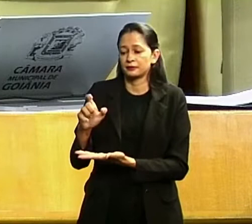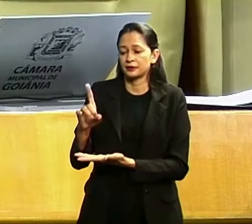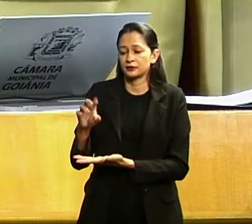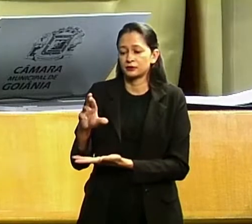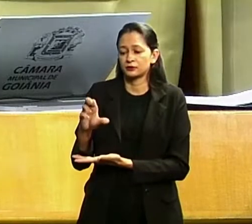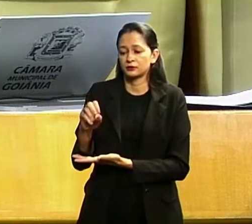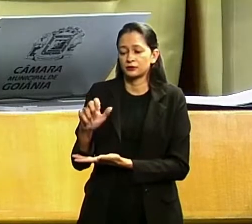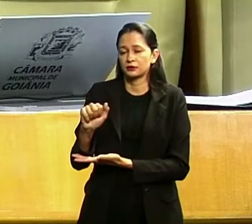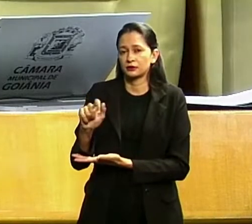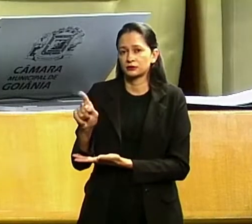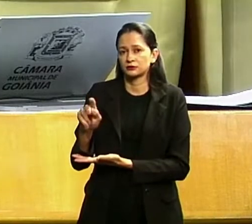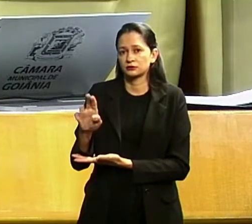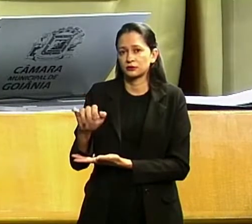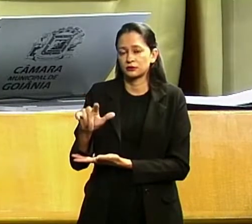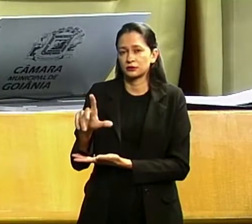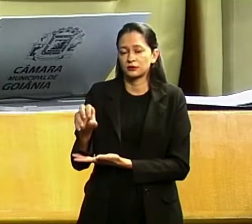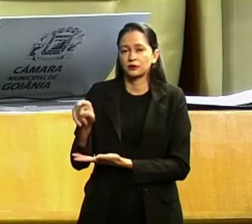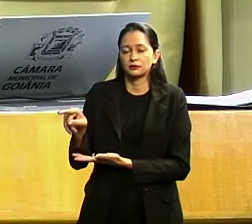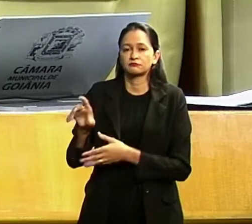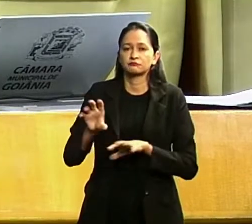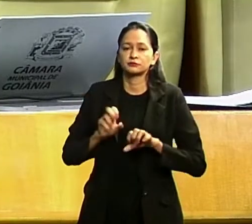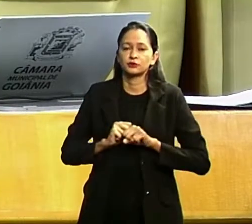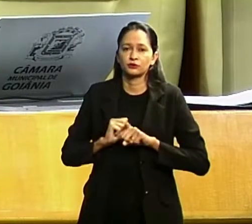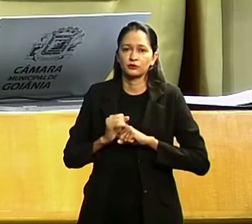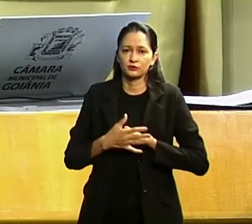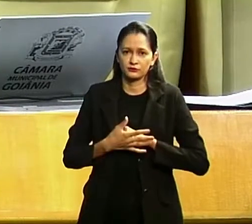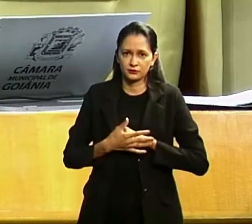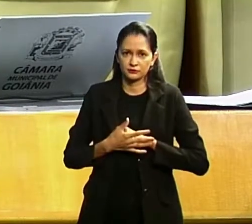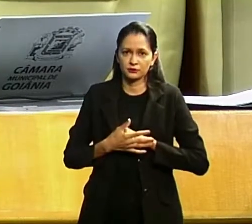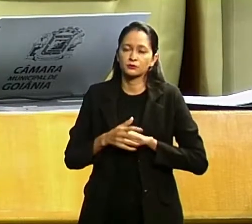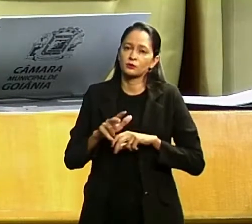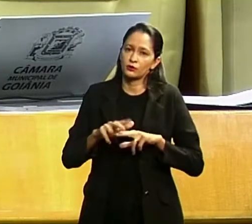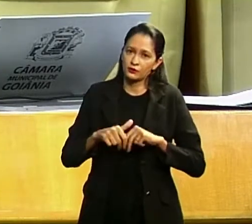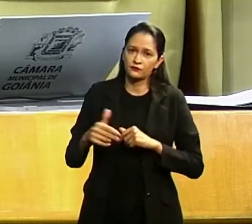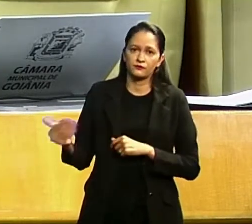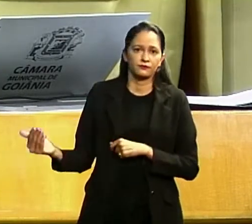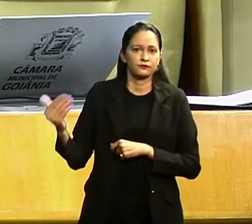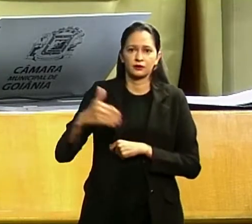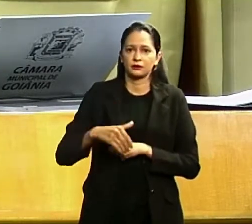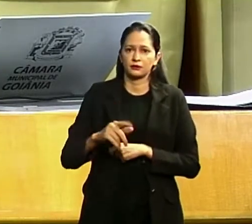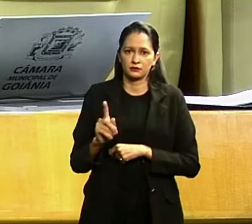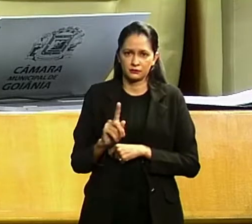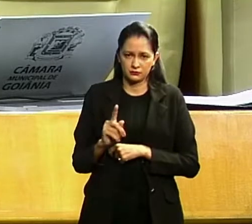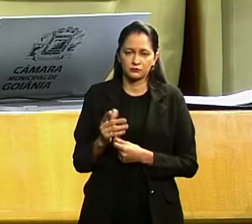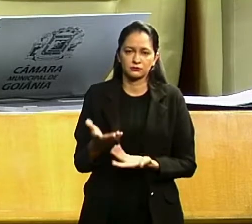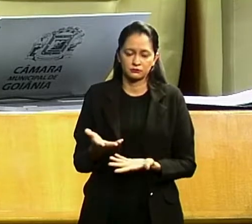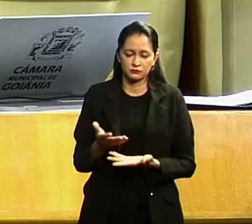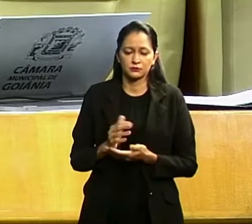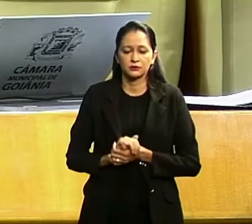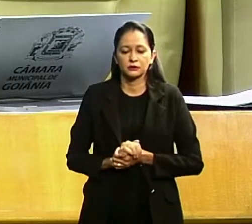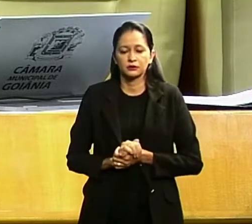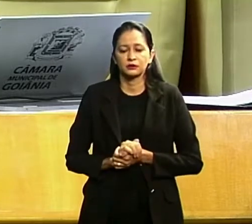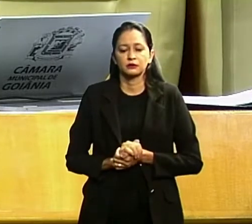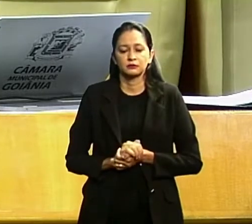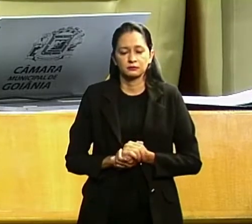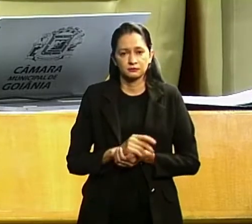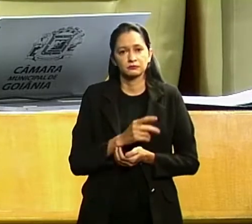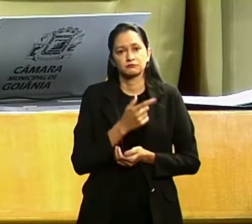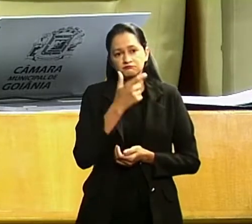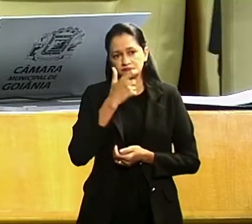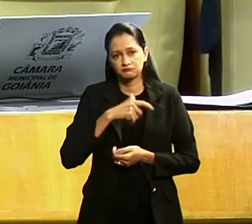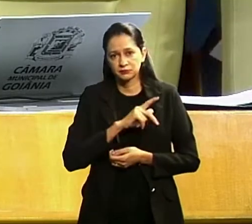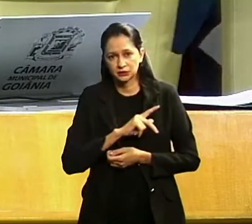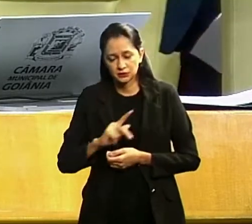testou positivo para a Covid-19. Em função disso, ele não está presente na sessão e a presidência, e